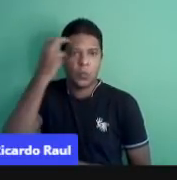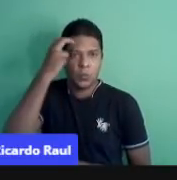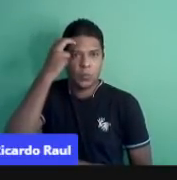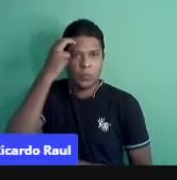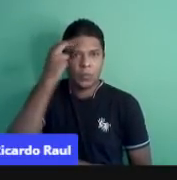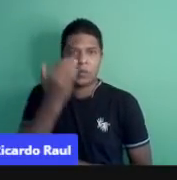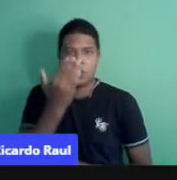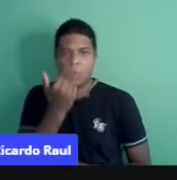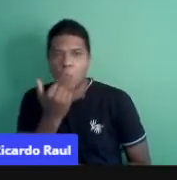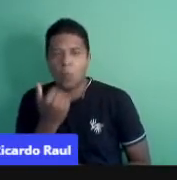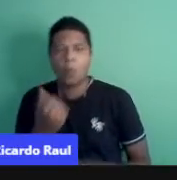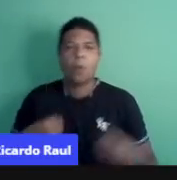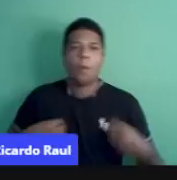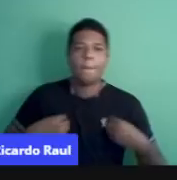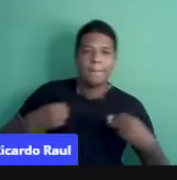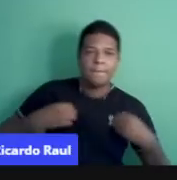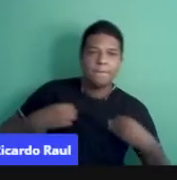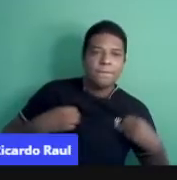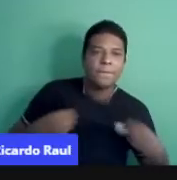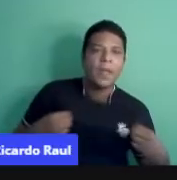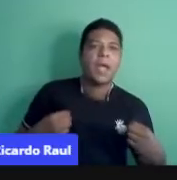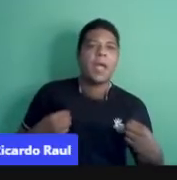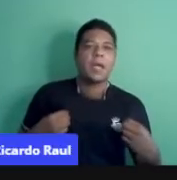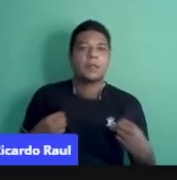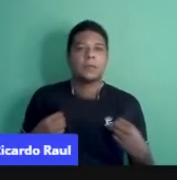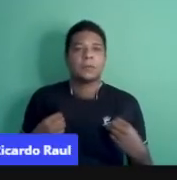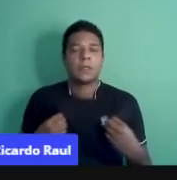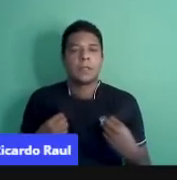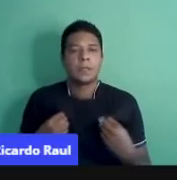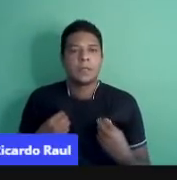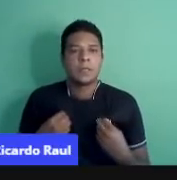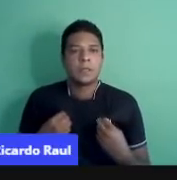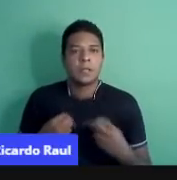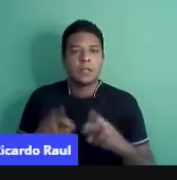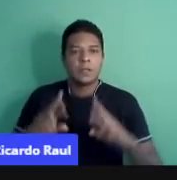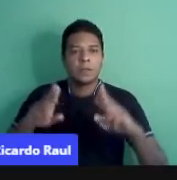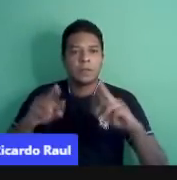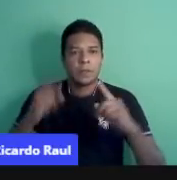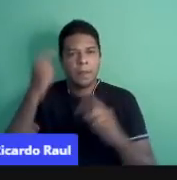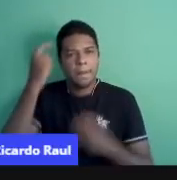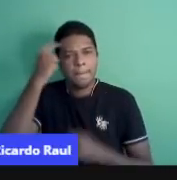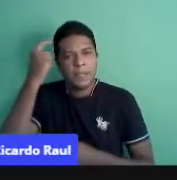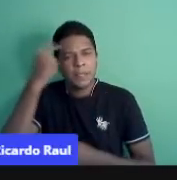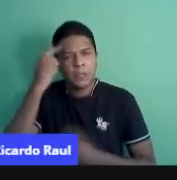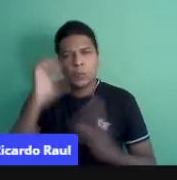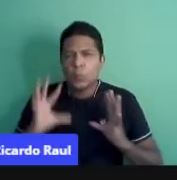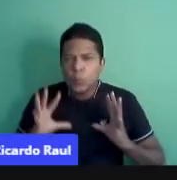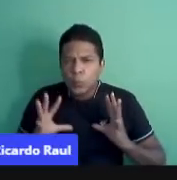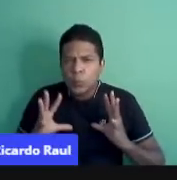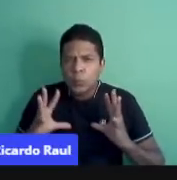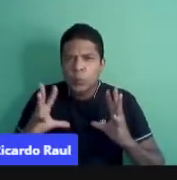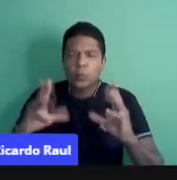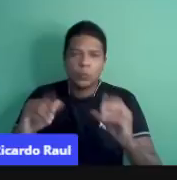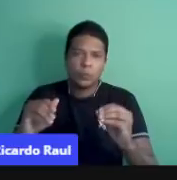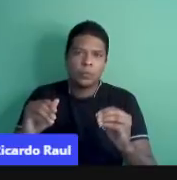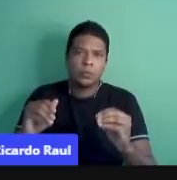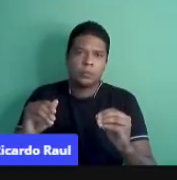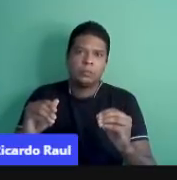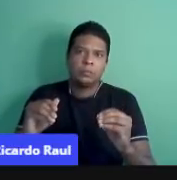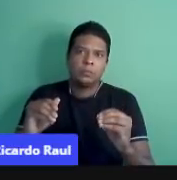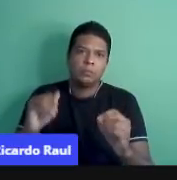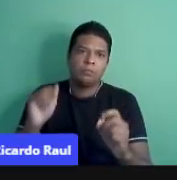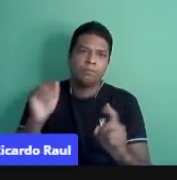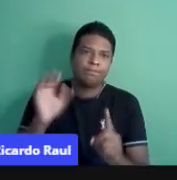se veste, as formas de pensamento, tudo é influenciado